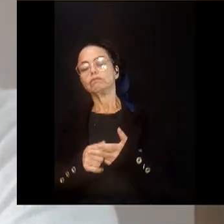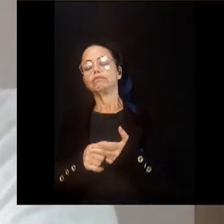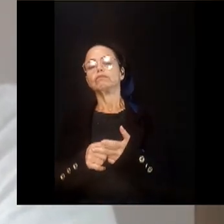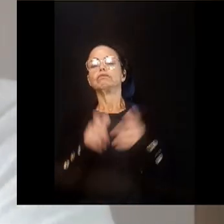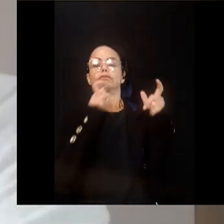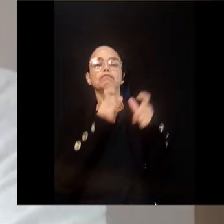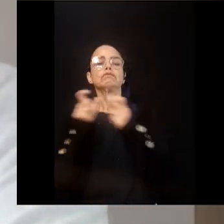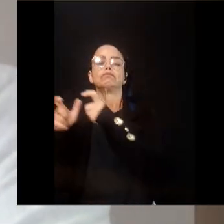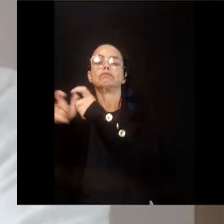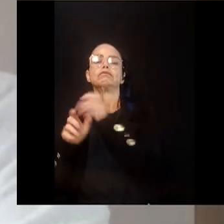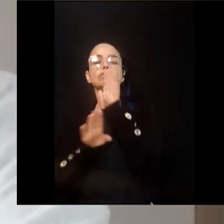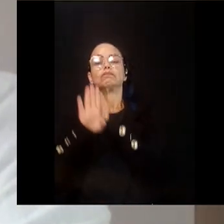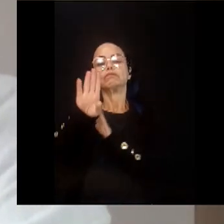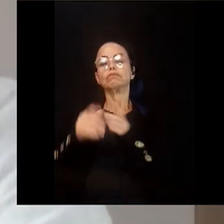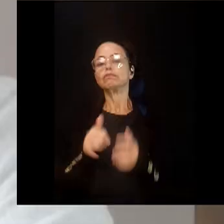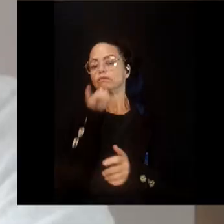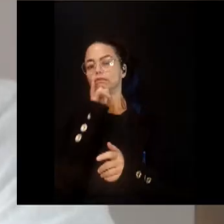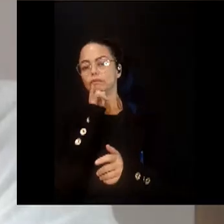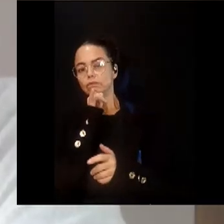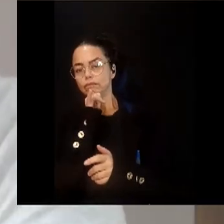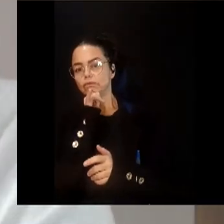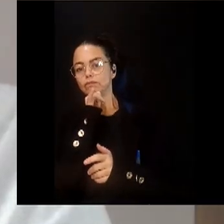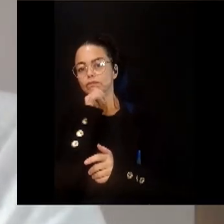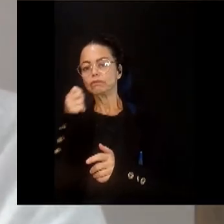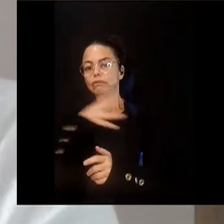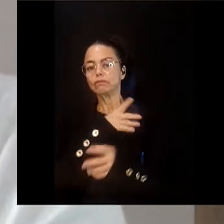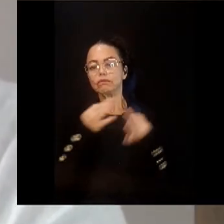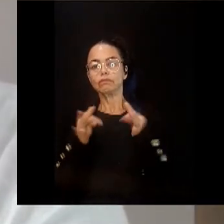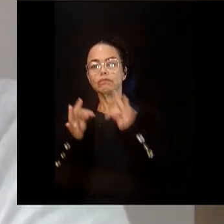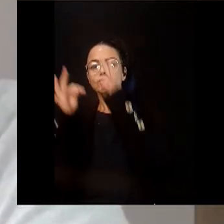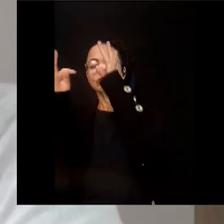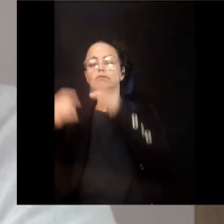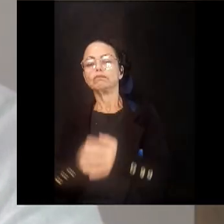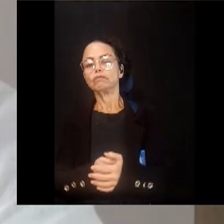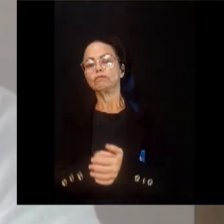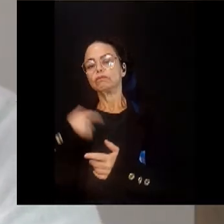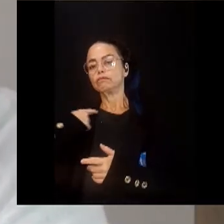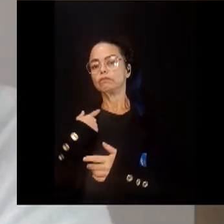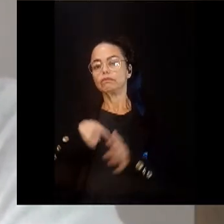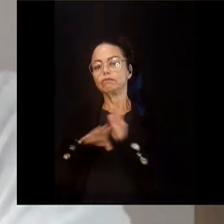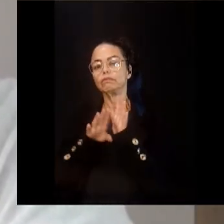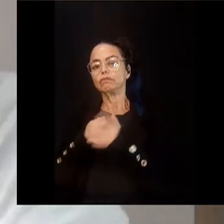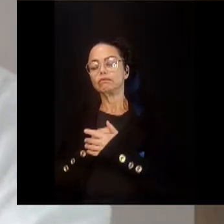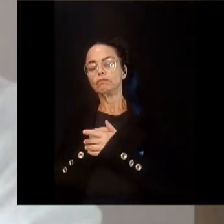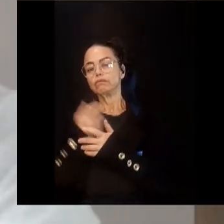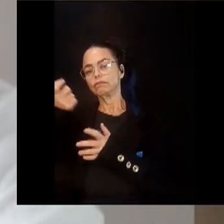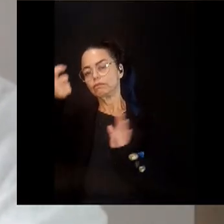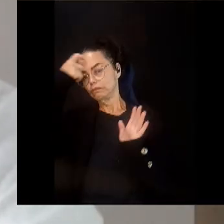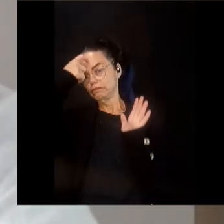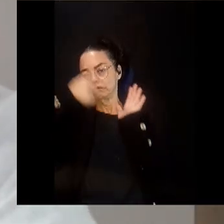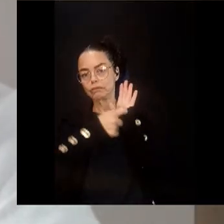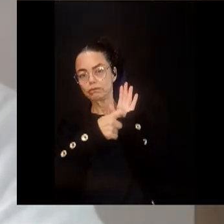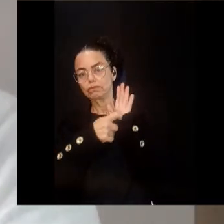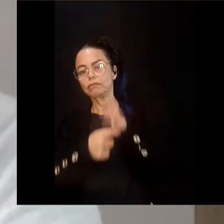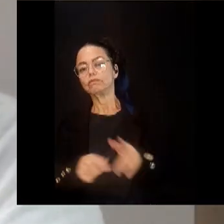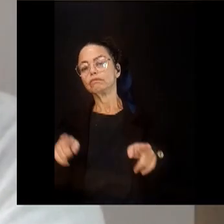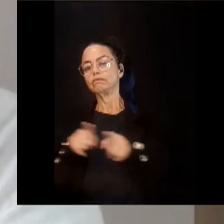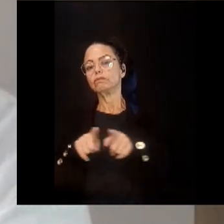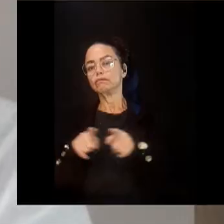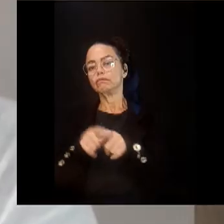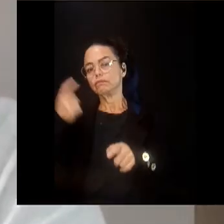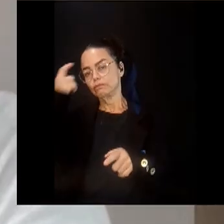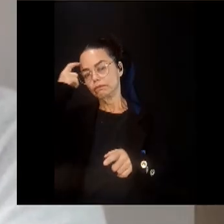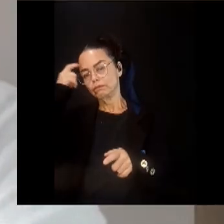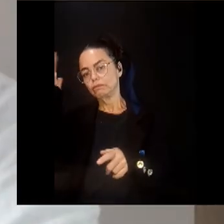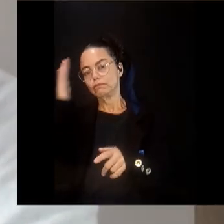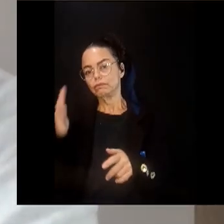avançados, por exemplo, setores de inovação e tecnologia, até pela chegada das inteligências artificiais, mas quando a gente pensa no Brasil e